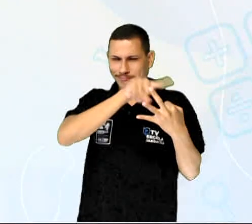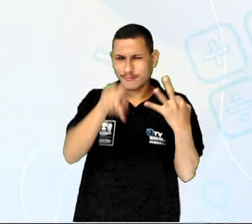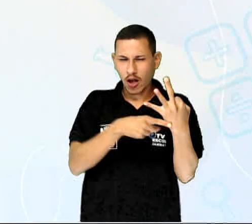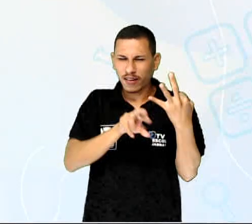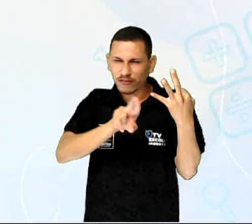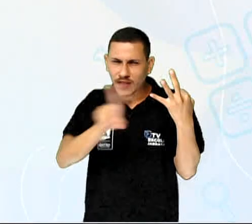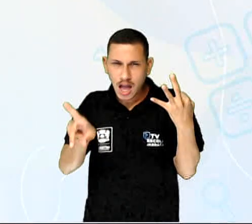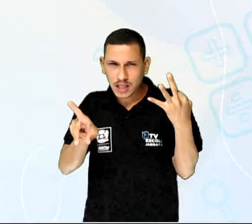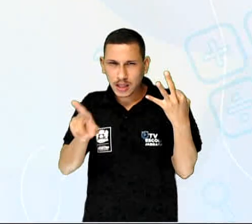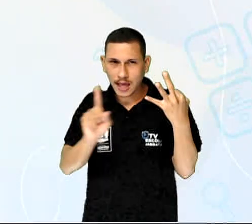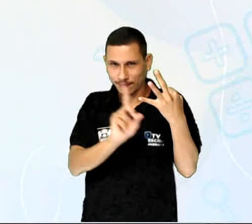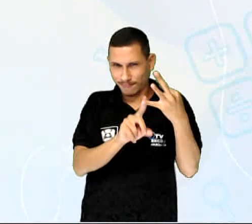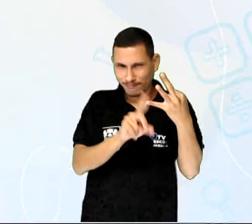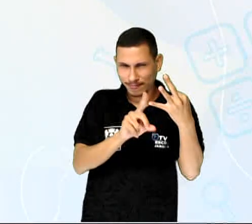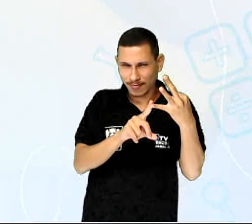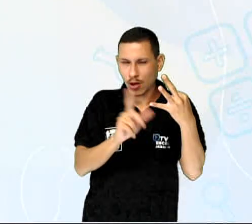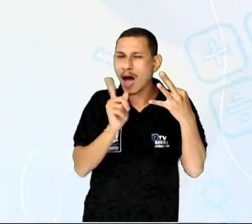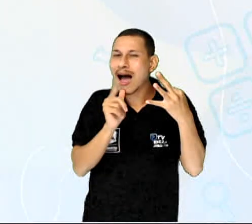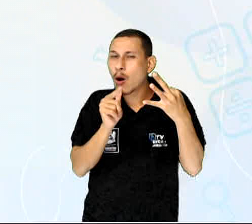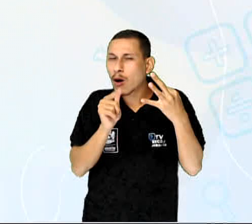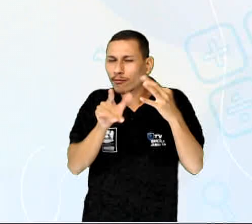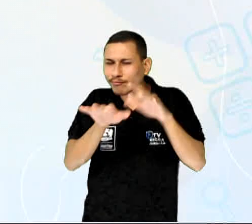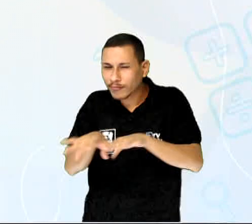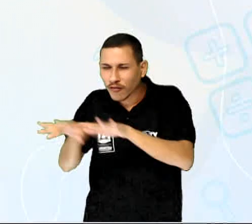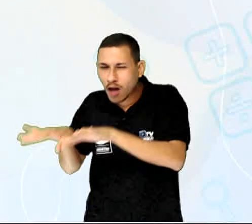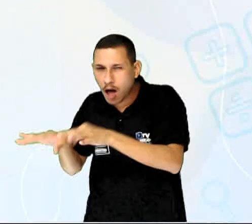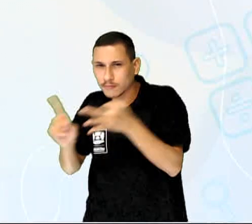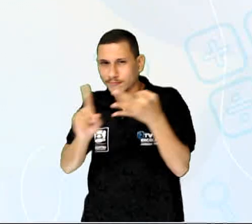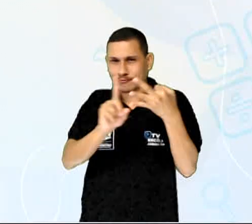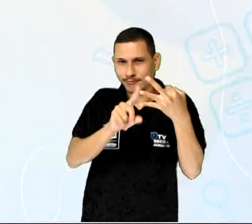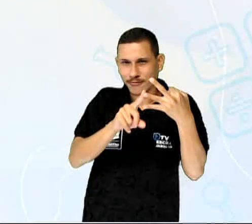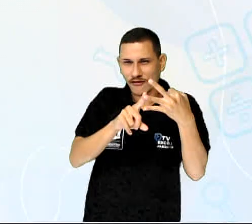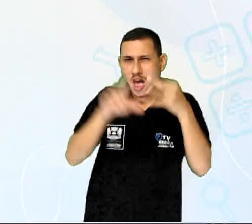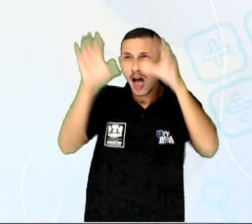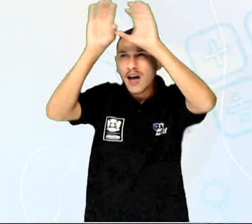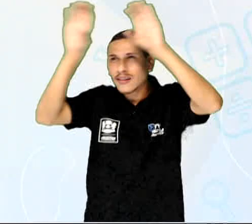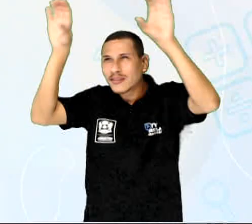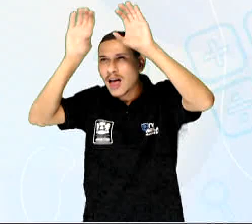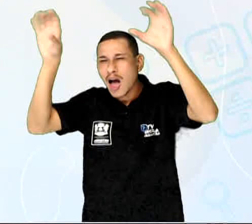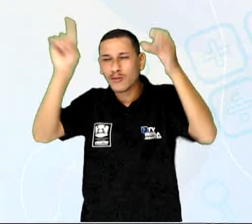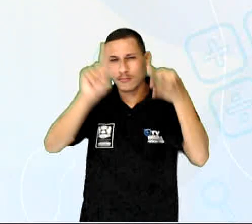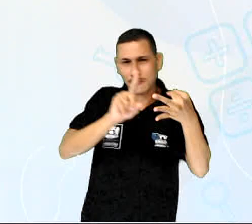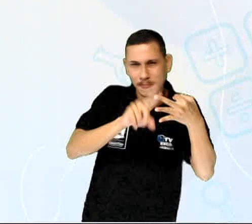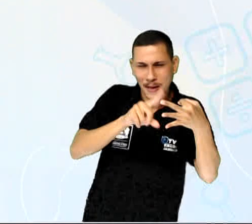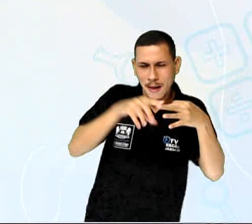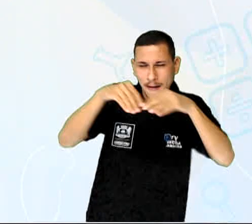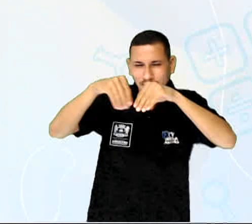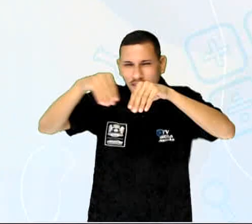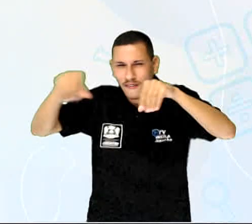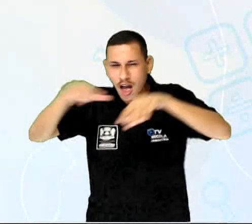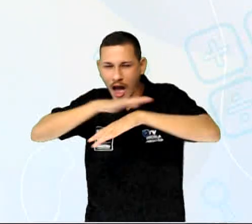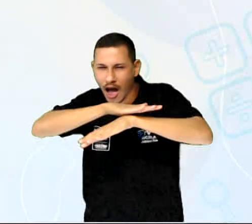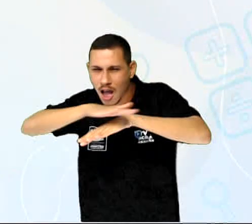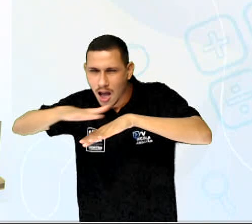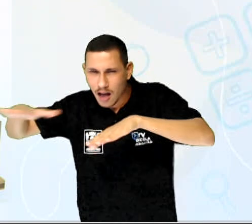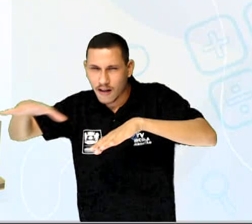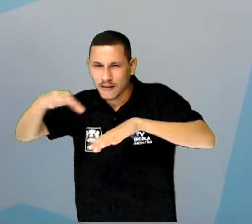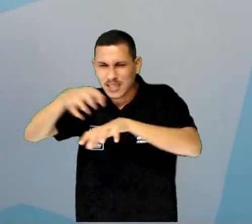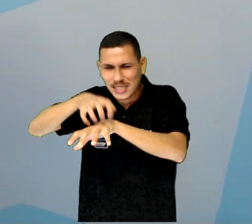diferentes: as hidroviárias, as aéreas e as terrestres em seus respectivos